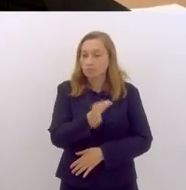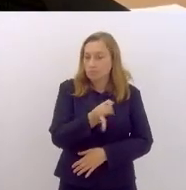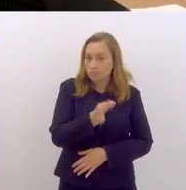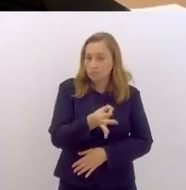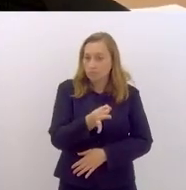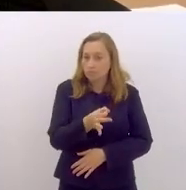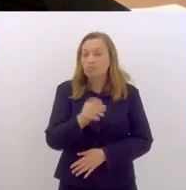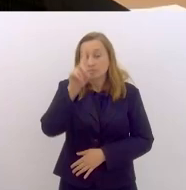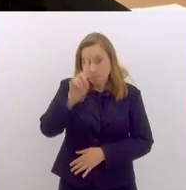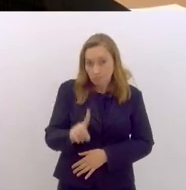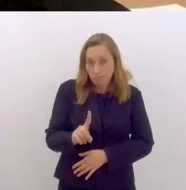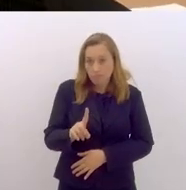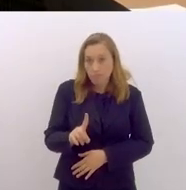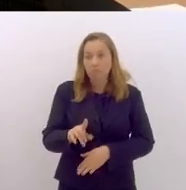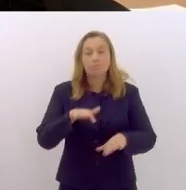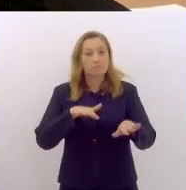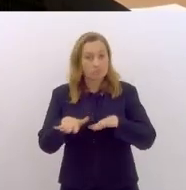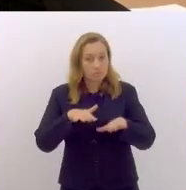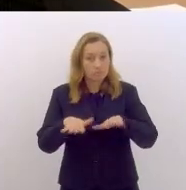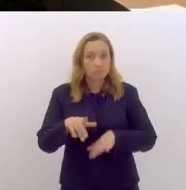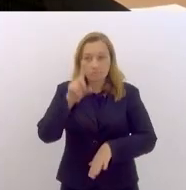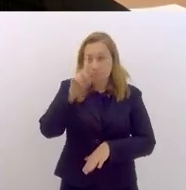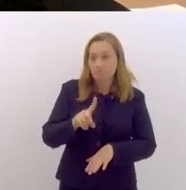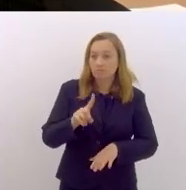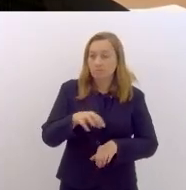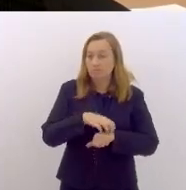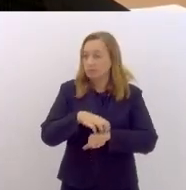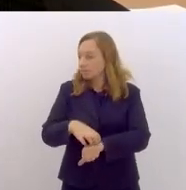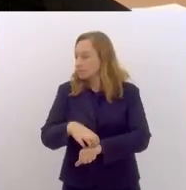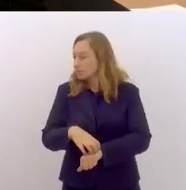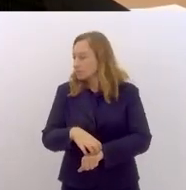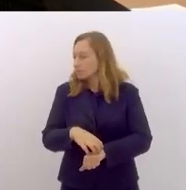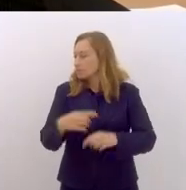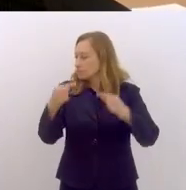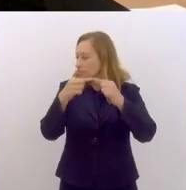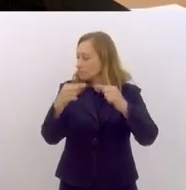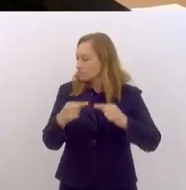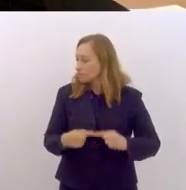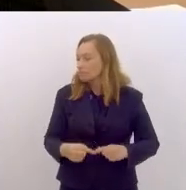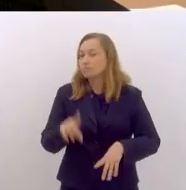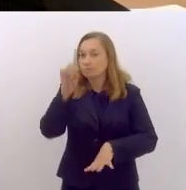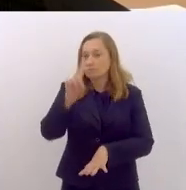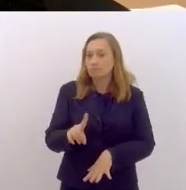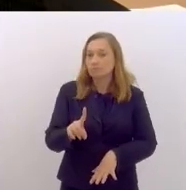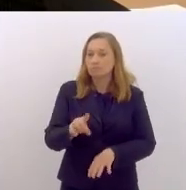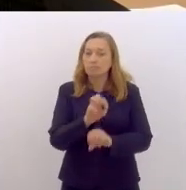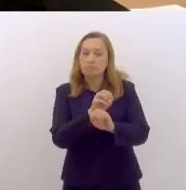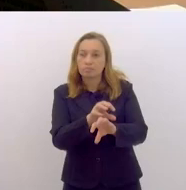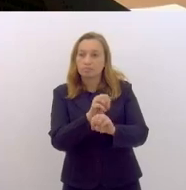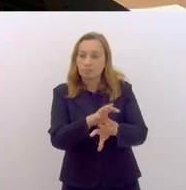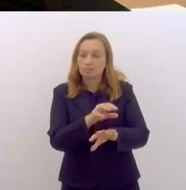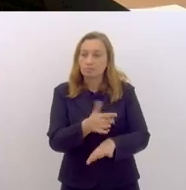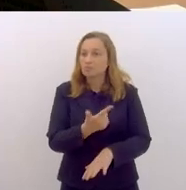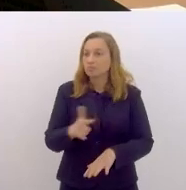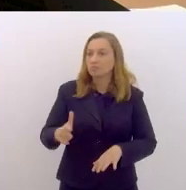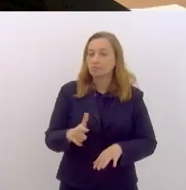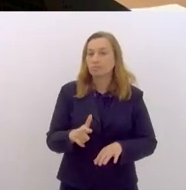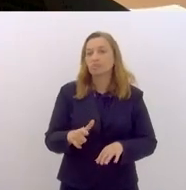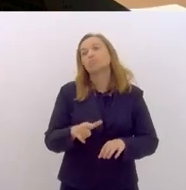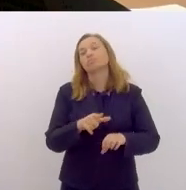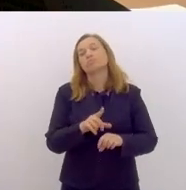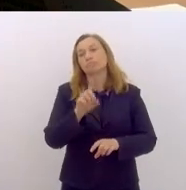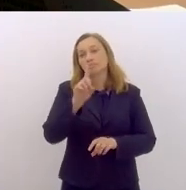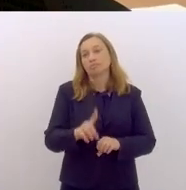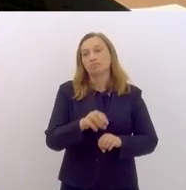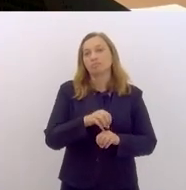garantirmos o direito à mobilidade, o direito ao transporte, porque ele se combina com o direito à educação. Sem o direito ao transporte, grande